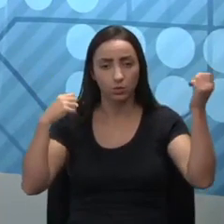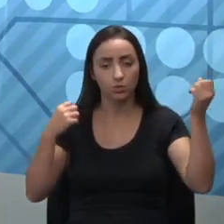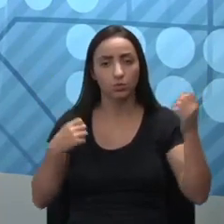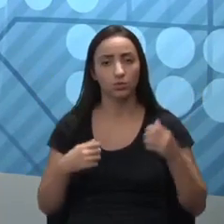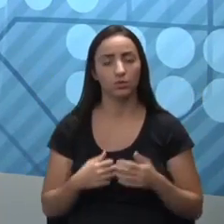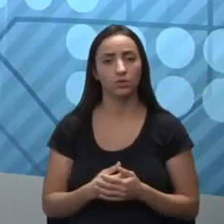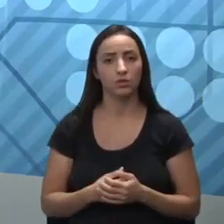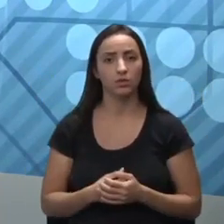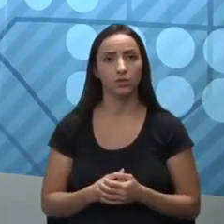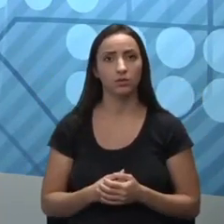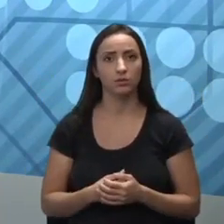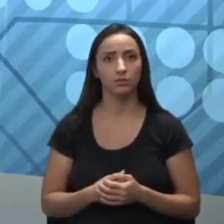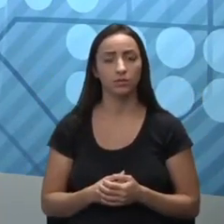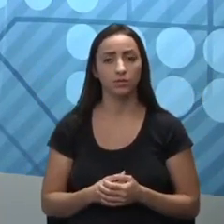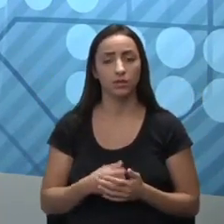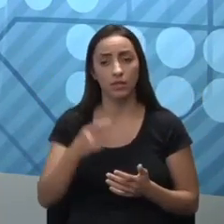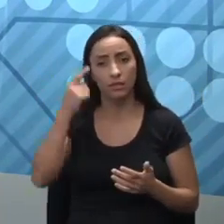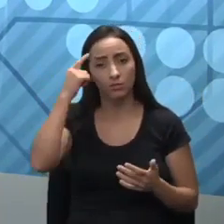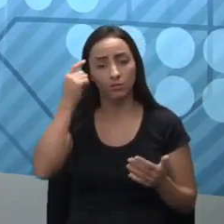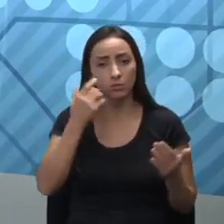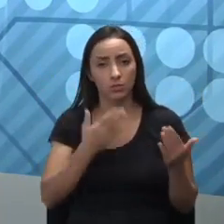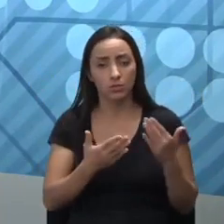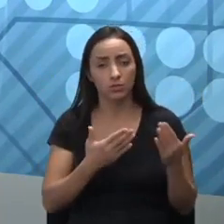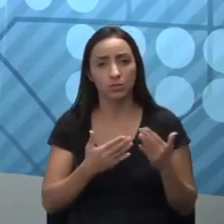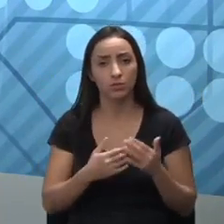à industrialização, à psicologia industrial,